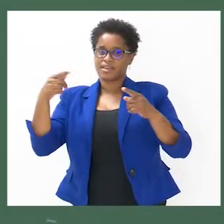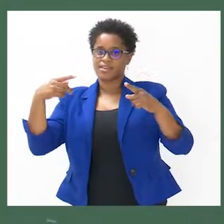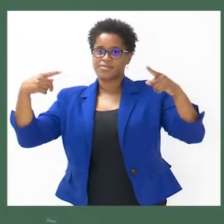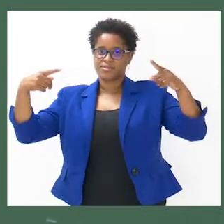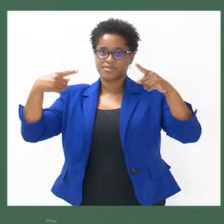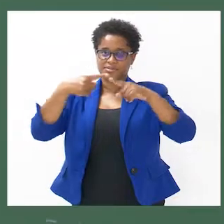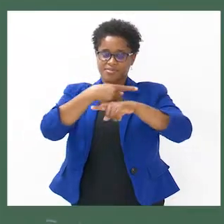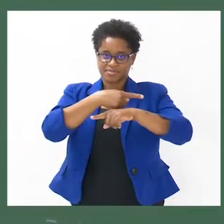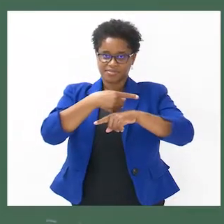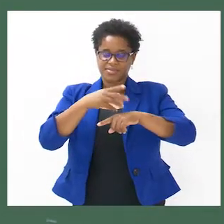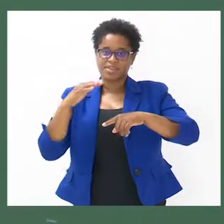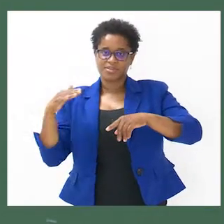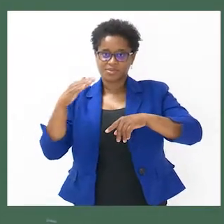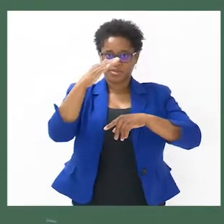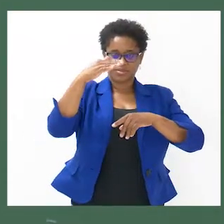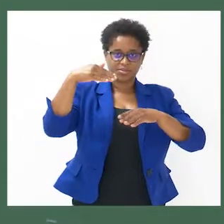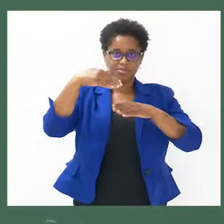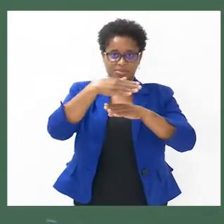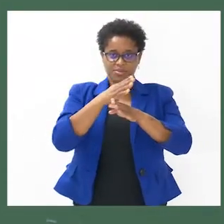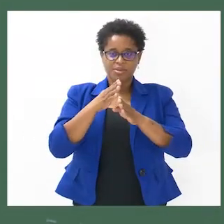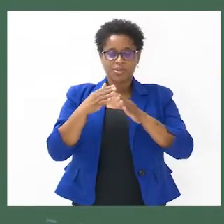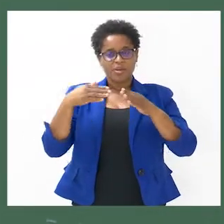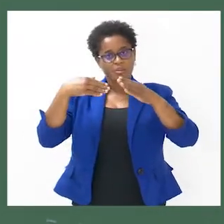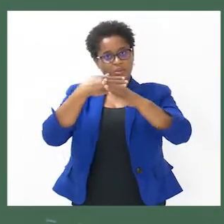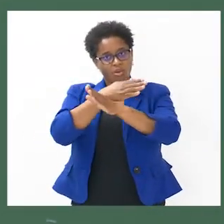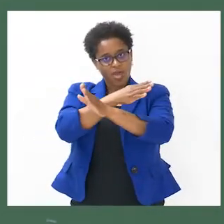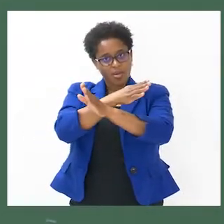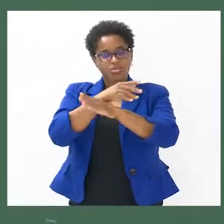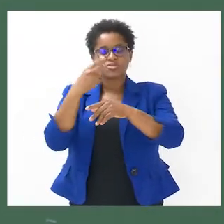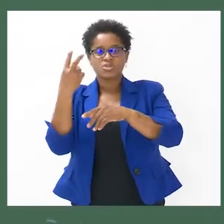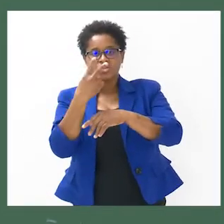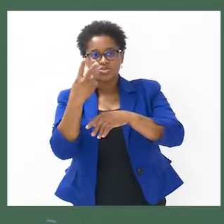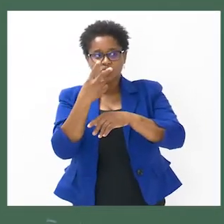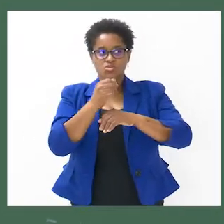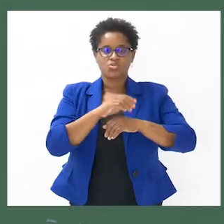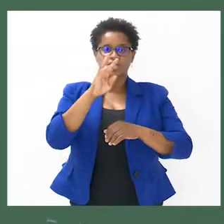interceptado, ok? Pelo prolongamento das duas